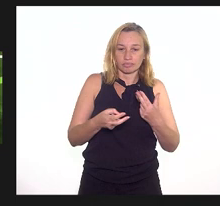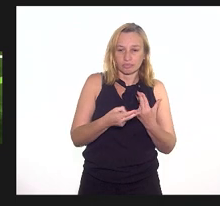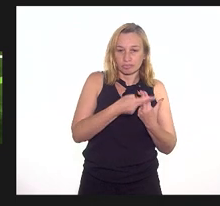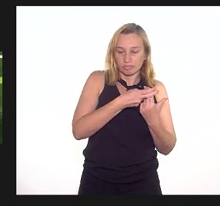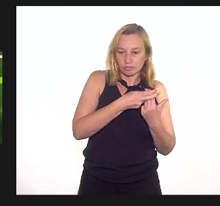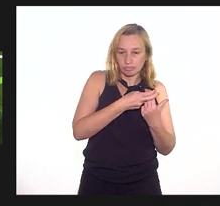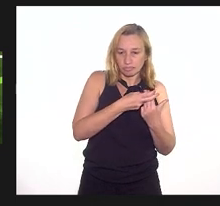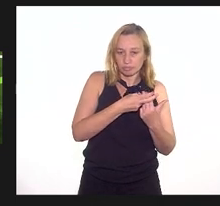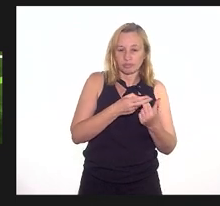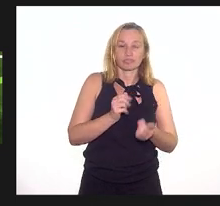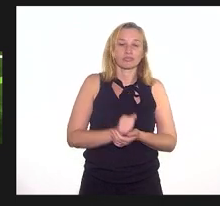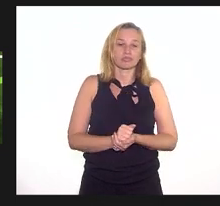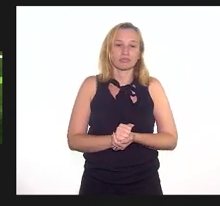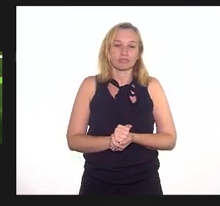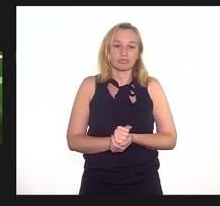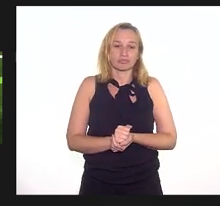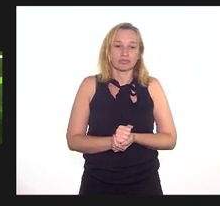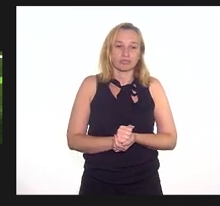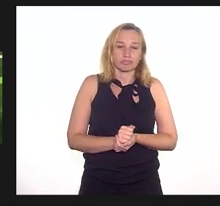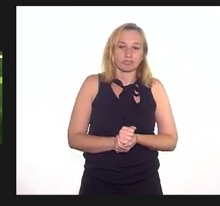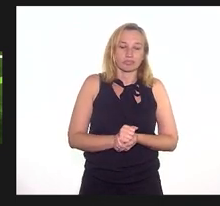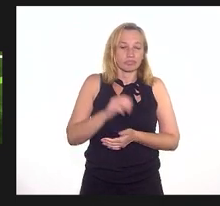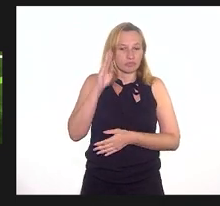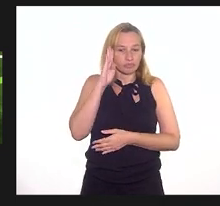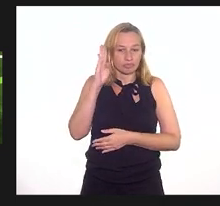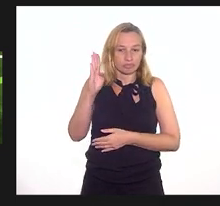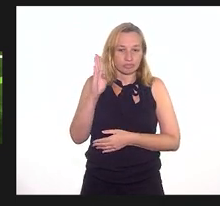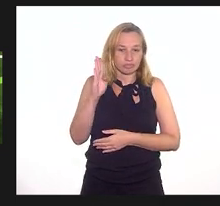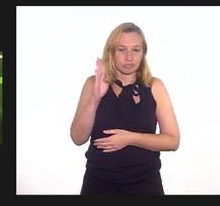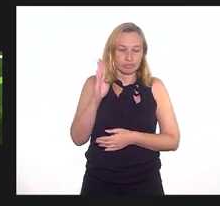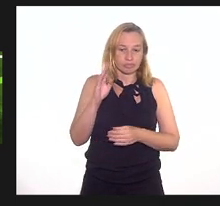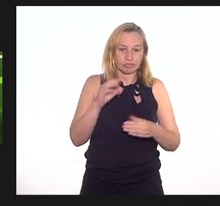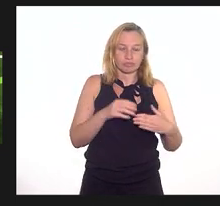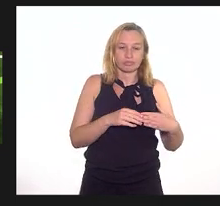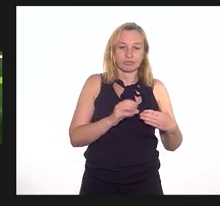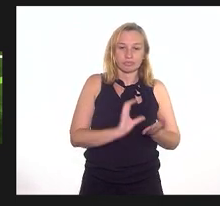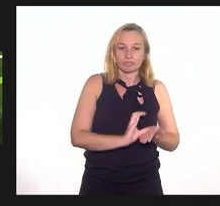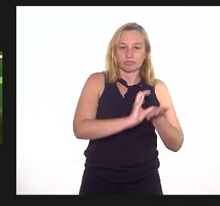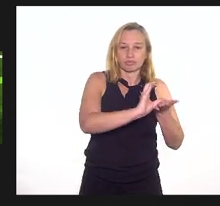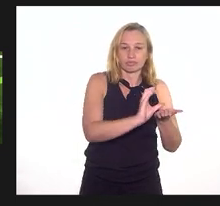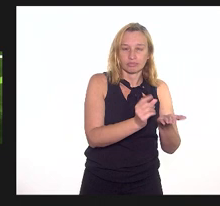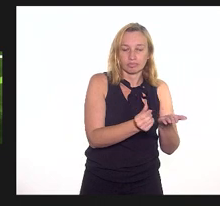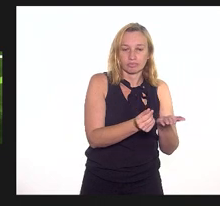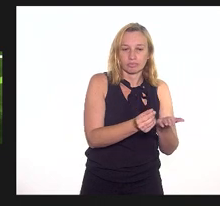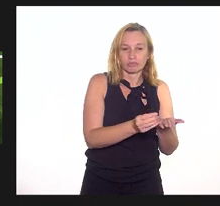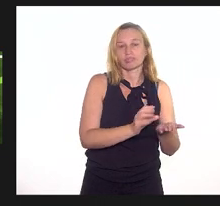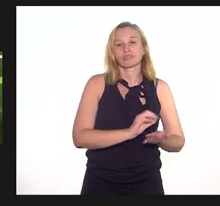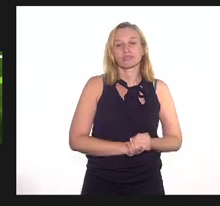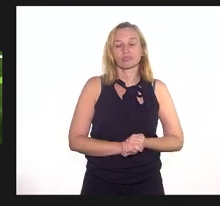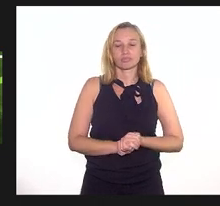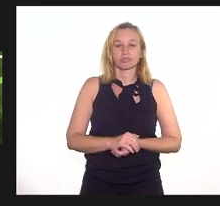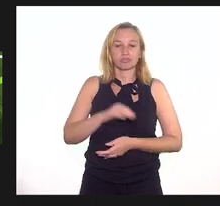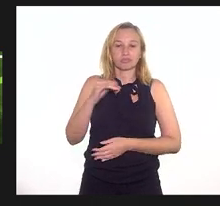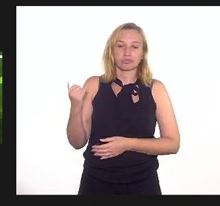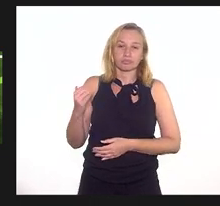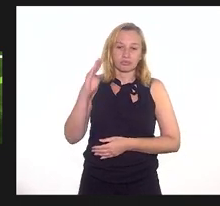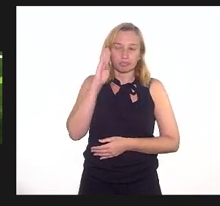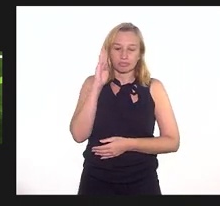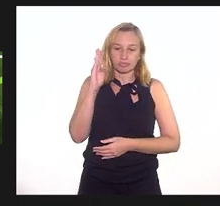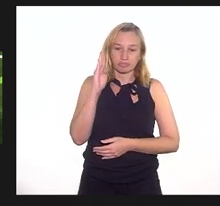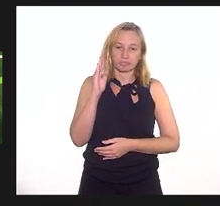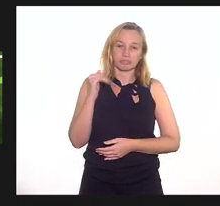utiliza a epidemiologia para o estabelecimento de prioridades e alocação de recursos, e talvez esse seja o primeiro e